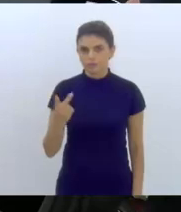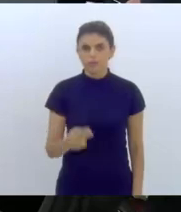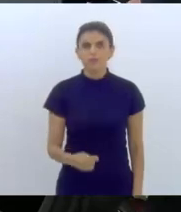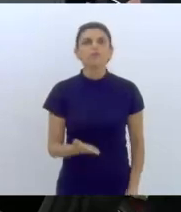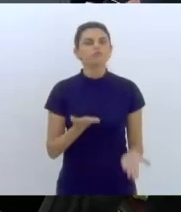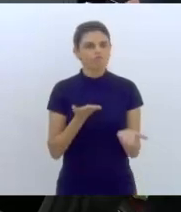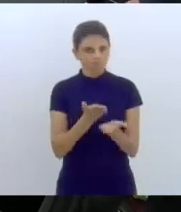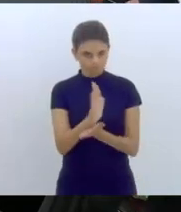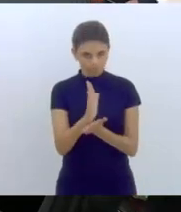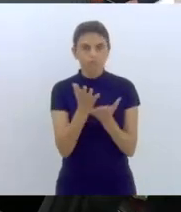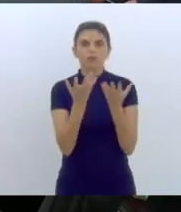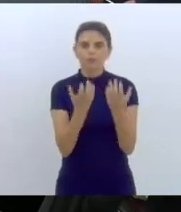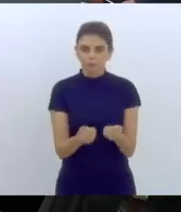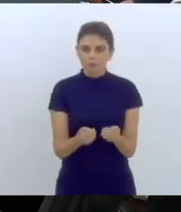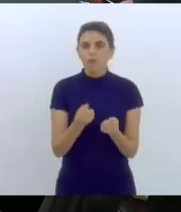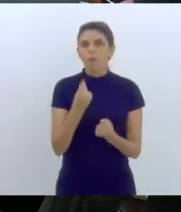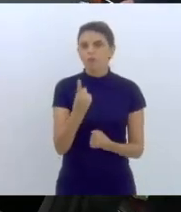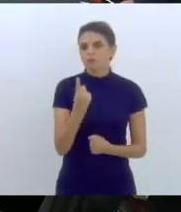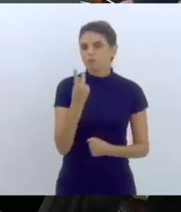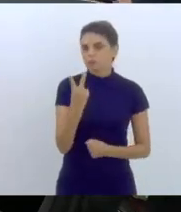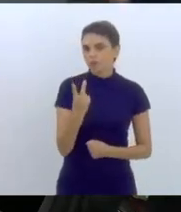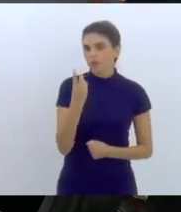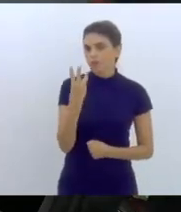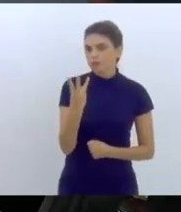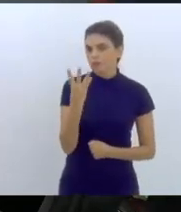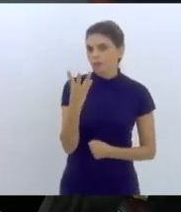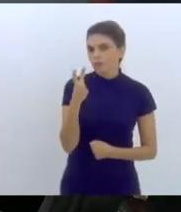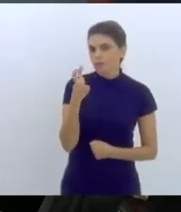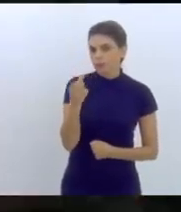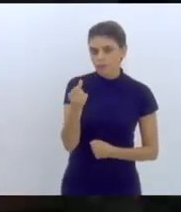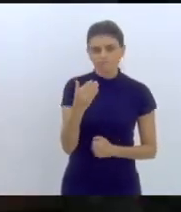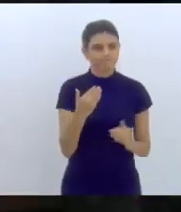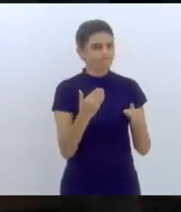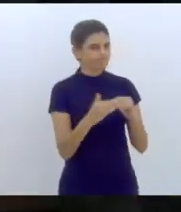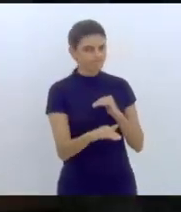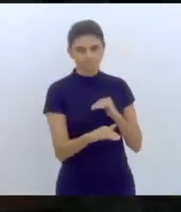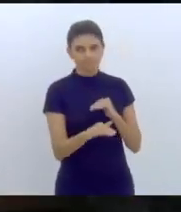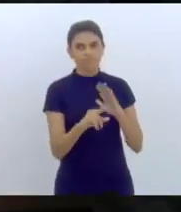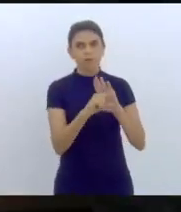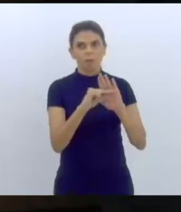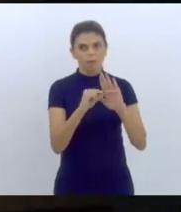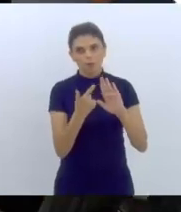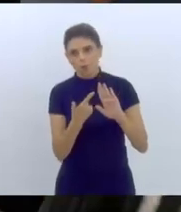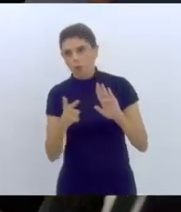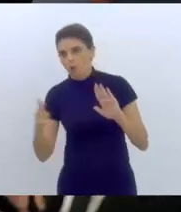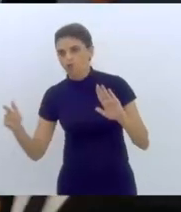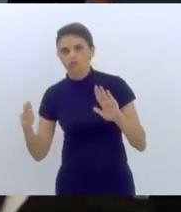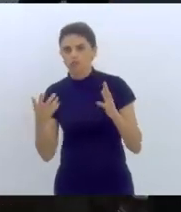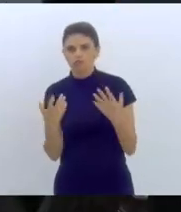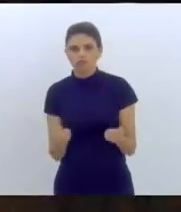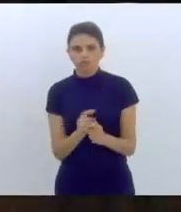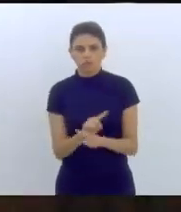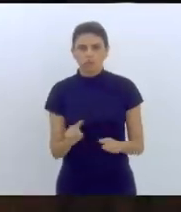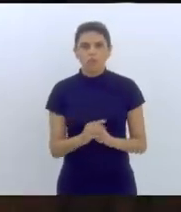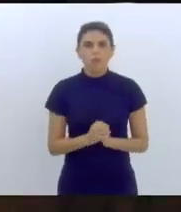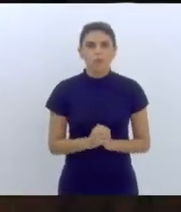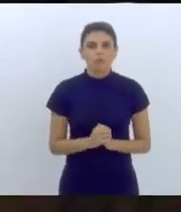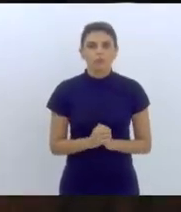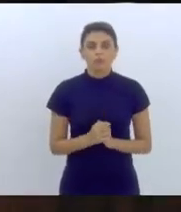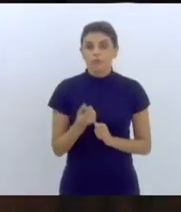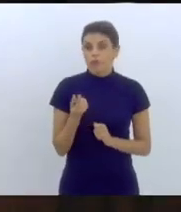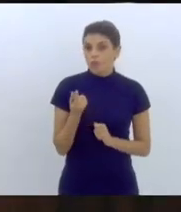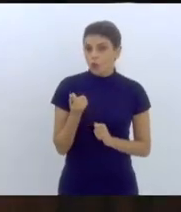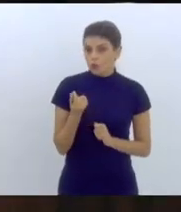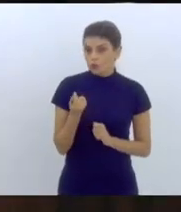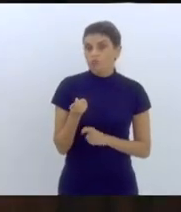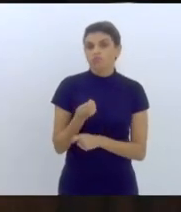Favorável às emendas 1, 2, 3, 4, 5 e 6. Contrário às demais emendas, presidente. Pela Comissão de Orçamento,